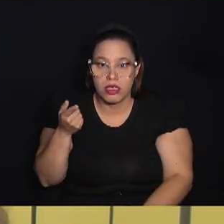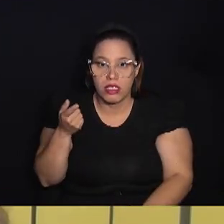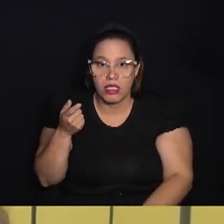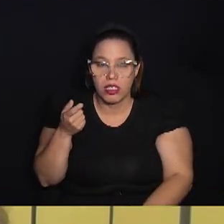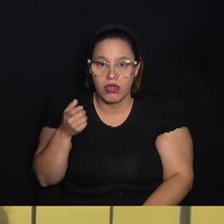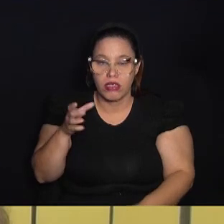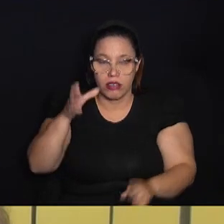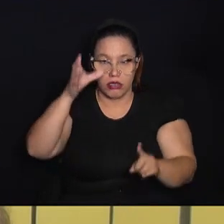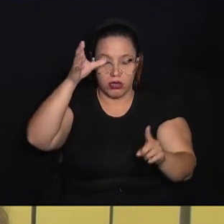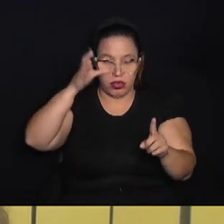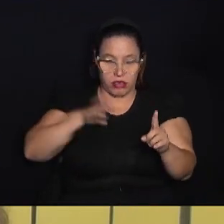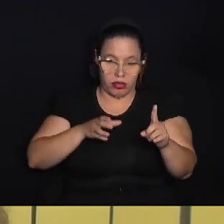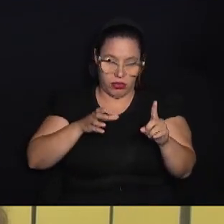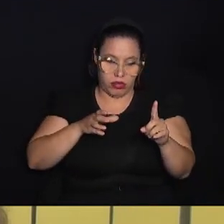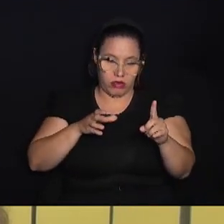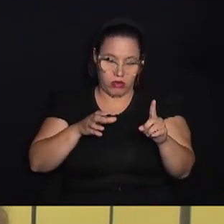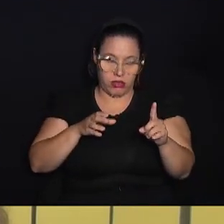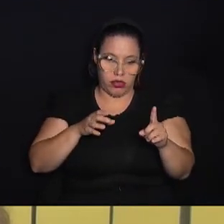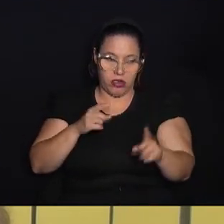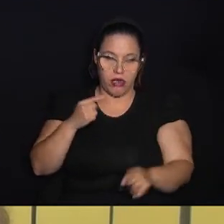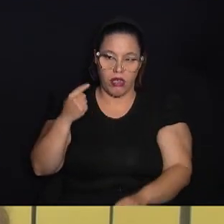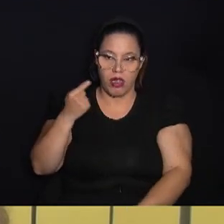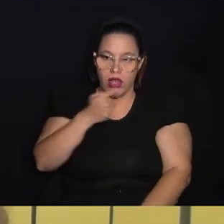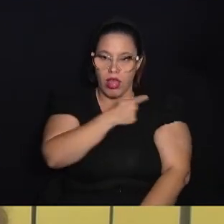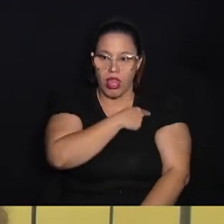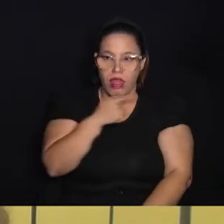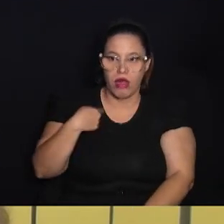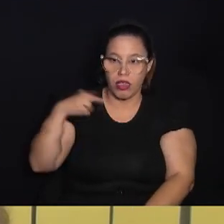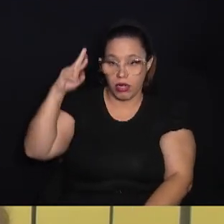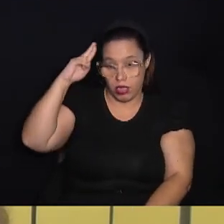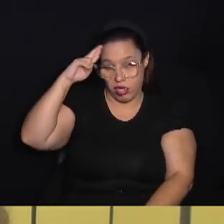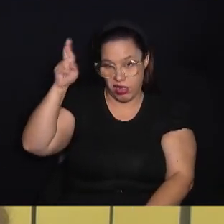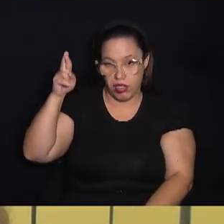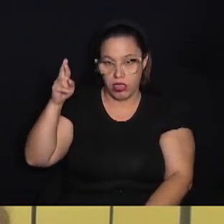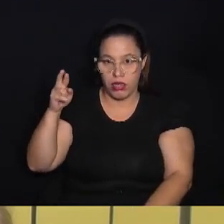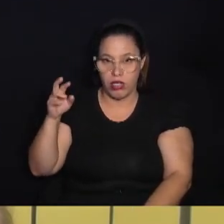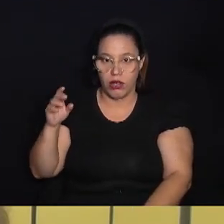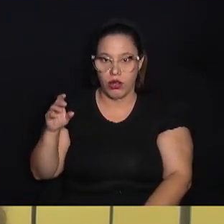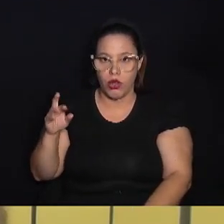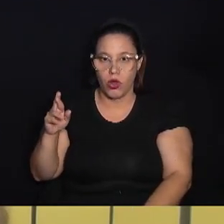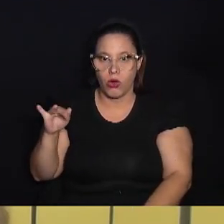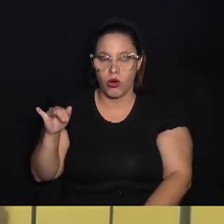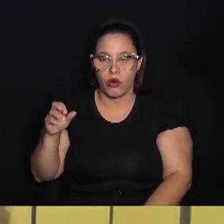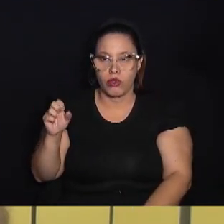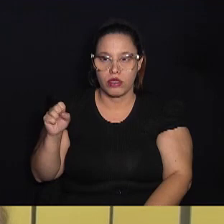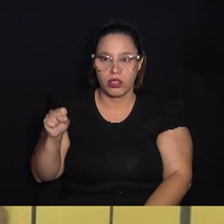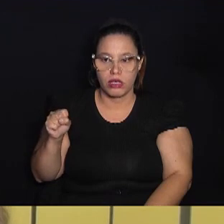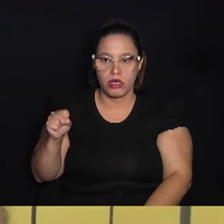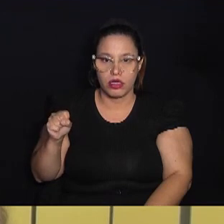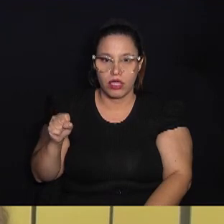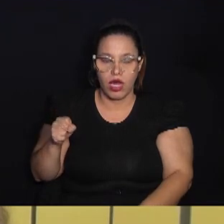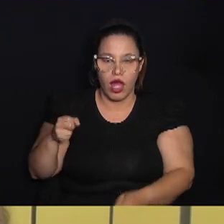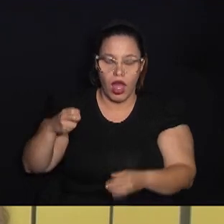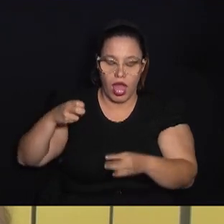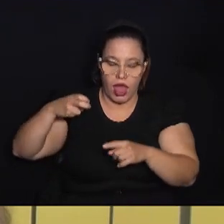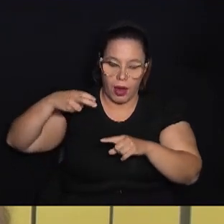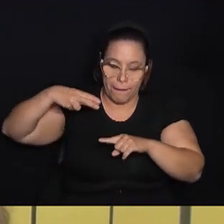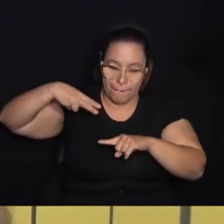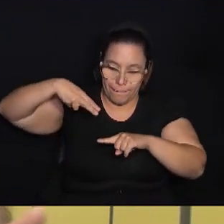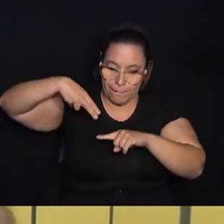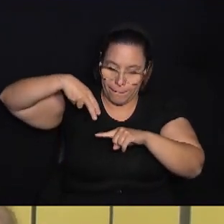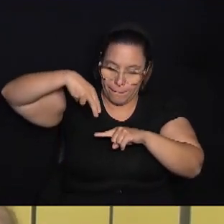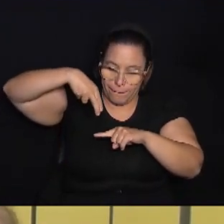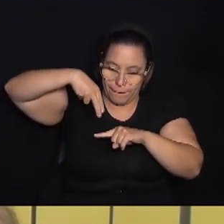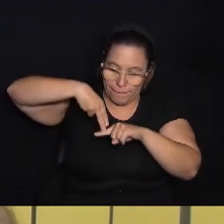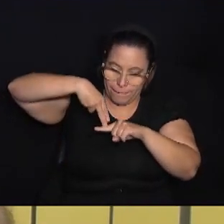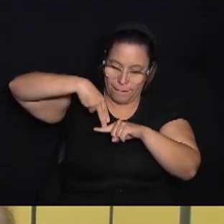imagem de Nossa Senhora da Conceição a gente tem a resposta Nossa Senhora da da Conceição pisa a cabeça de uma serpente né E